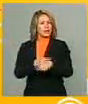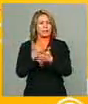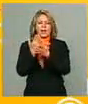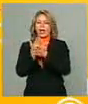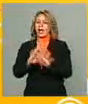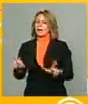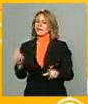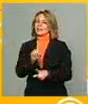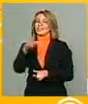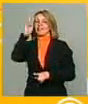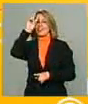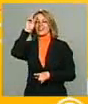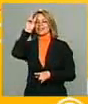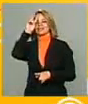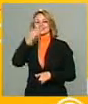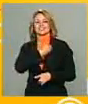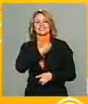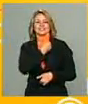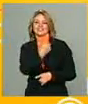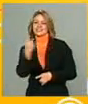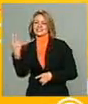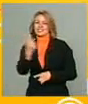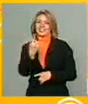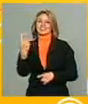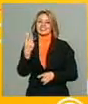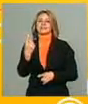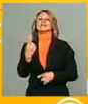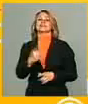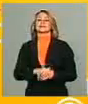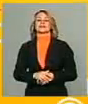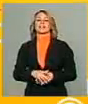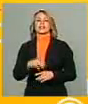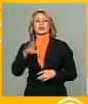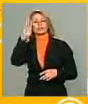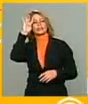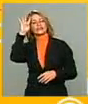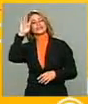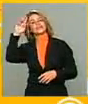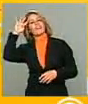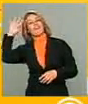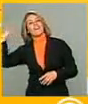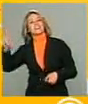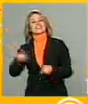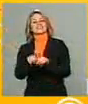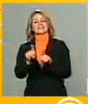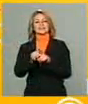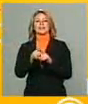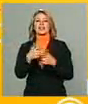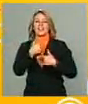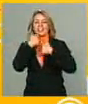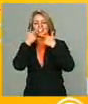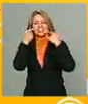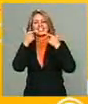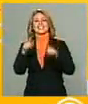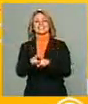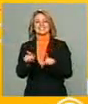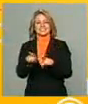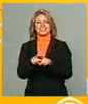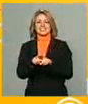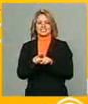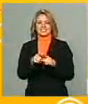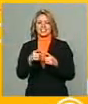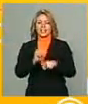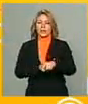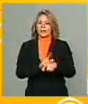fortes lembranças da vida de cada uma são várias histórias para contar muitas risadas para dar e